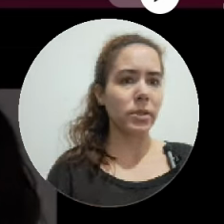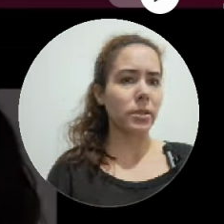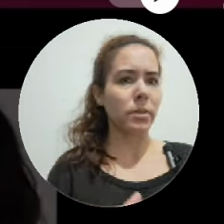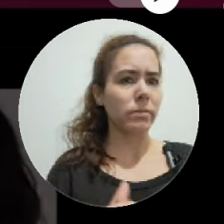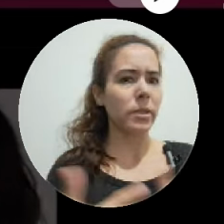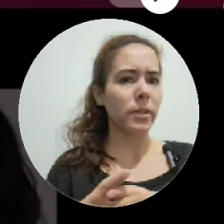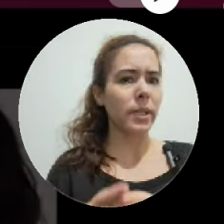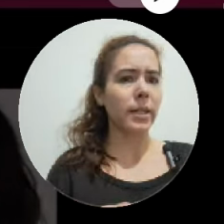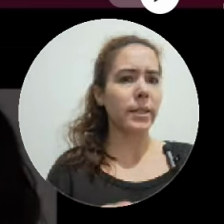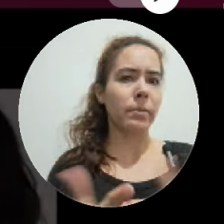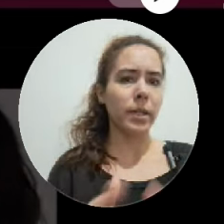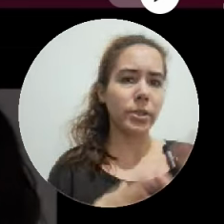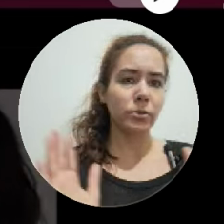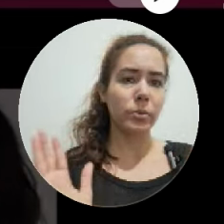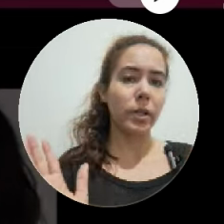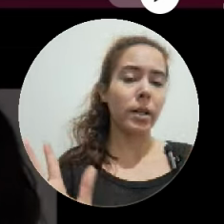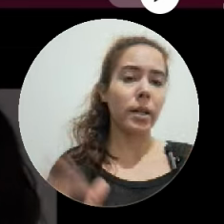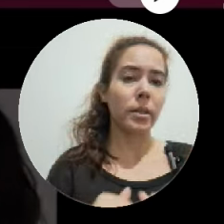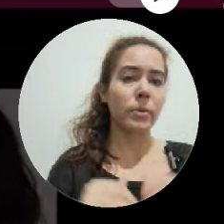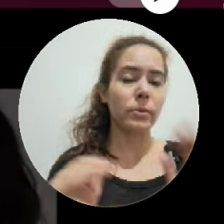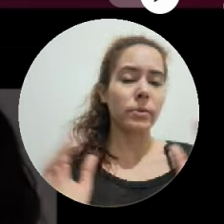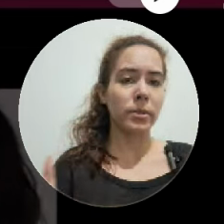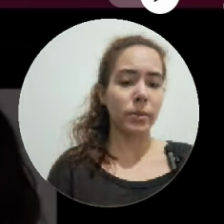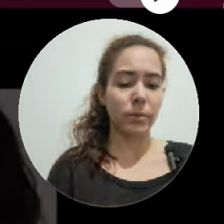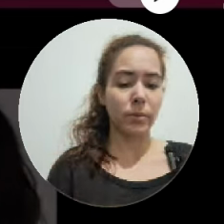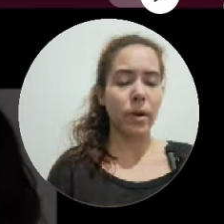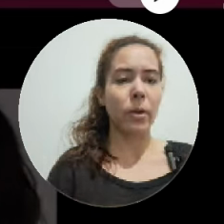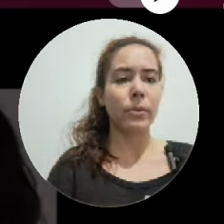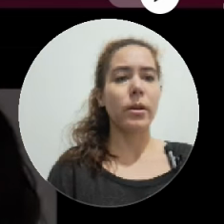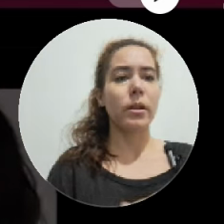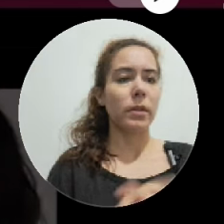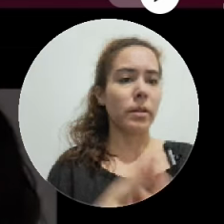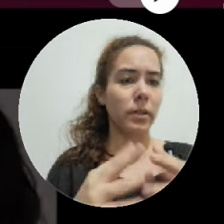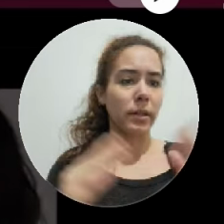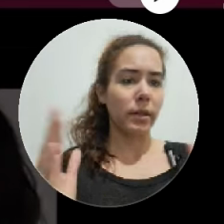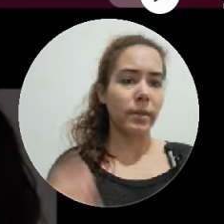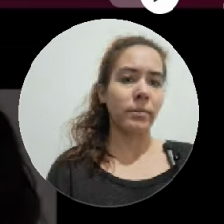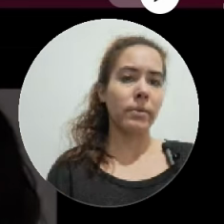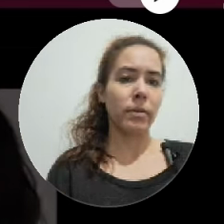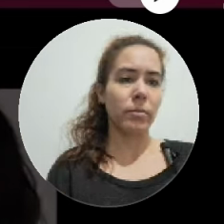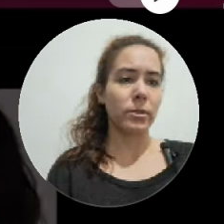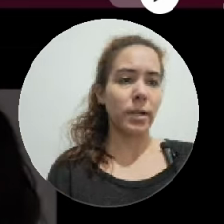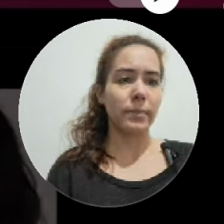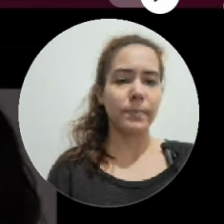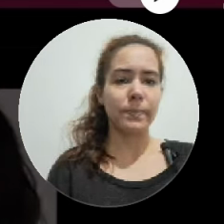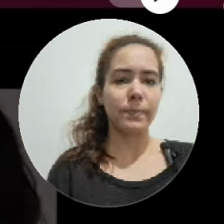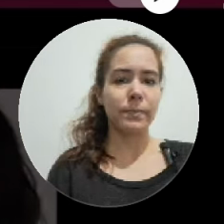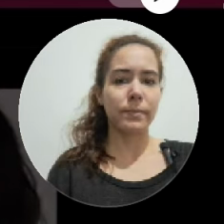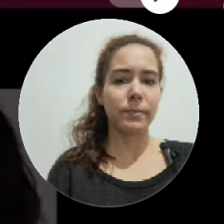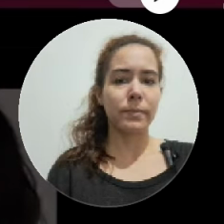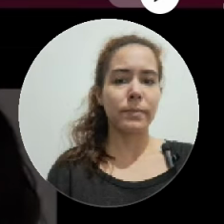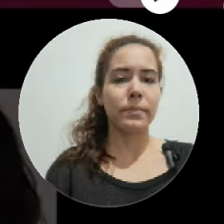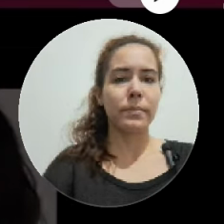polêmicos, então não deveria, né? Mas tudo bem, cada um com o seu qual. E né, vamos lá.